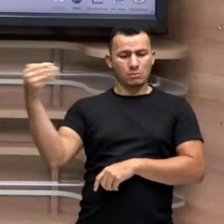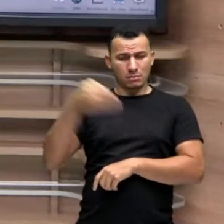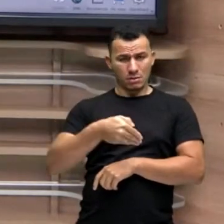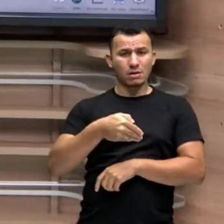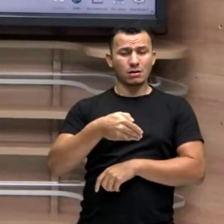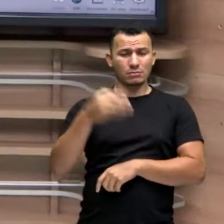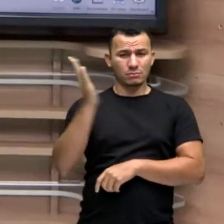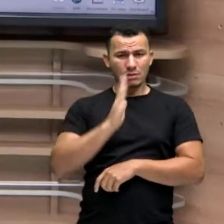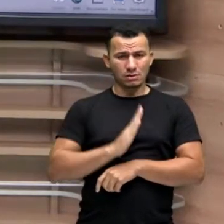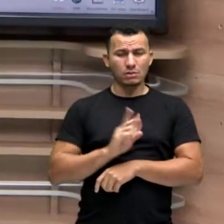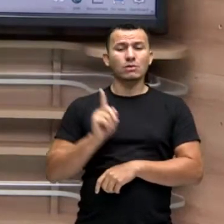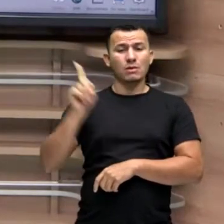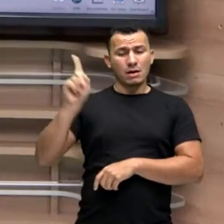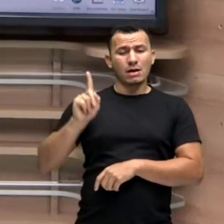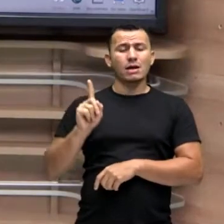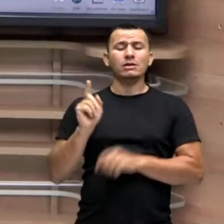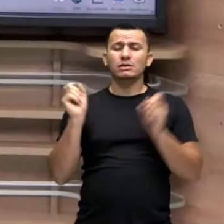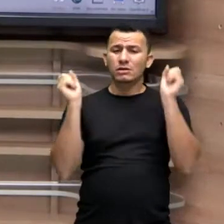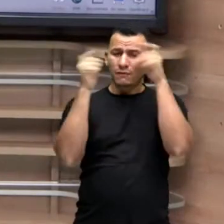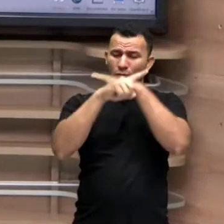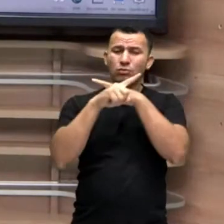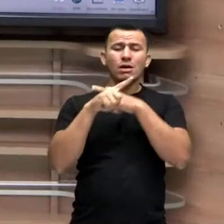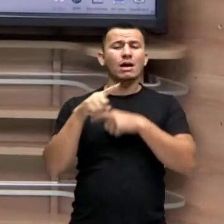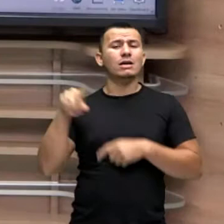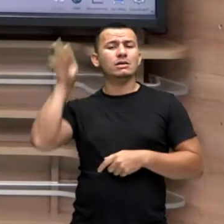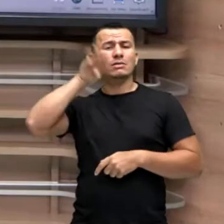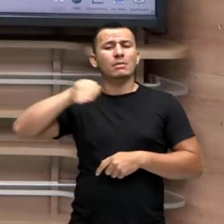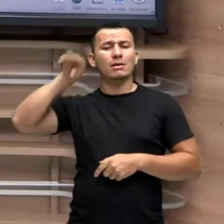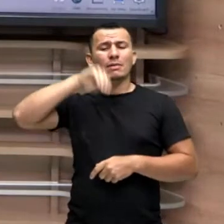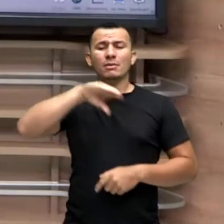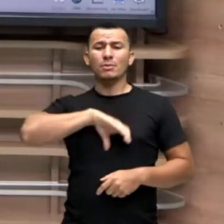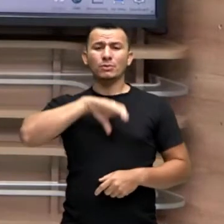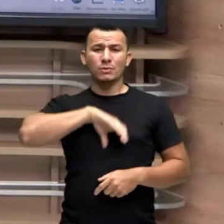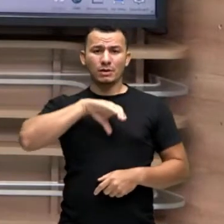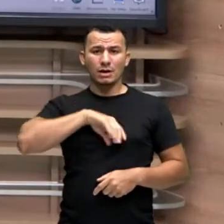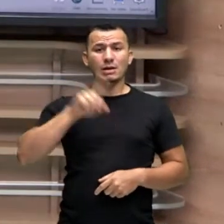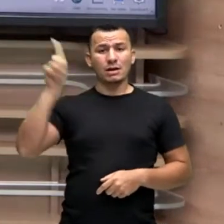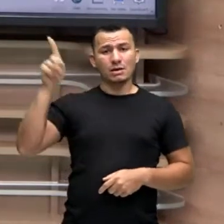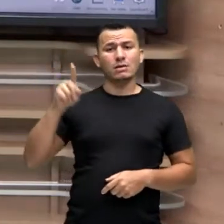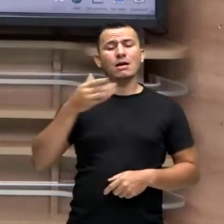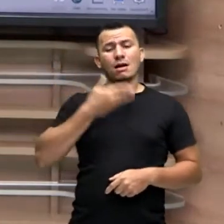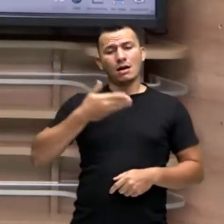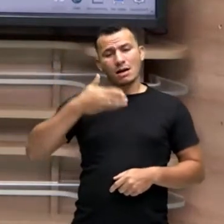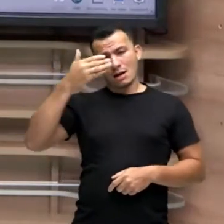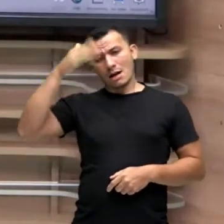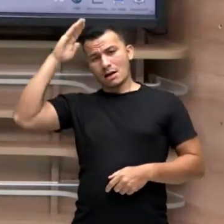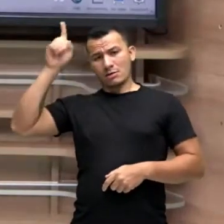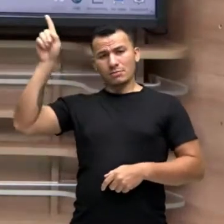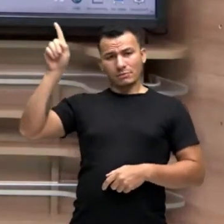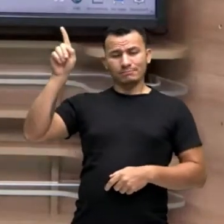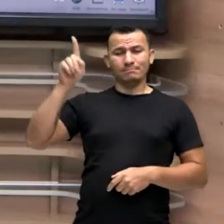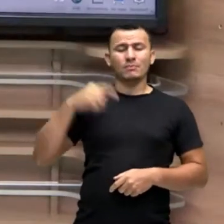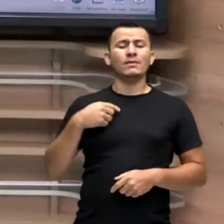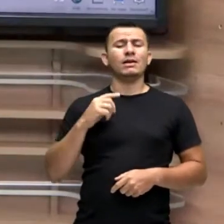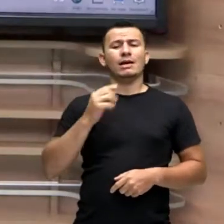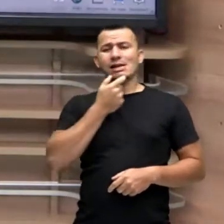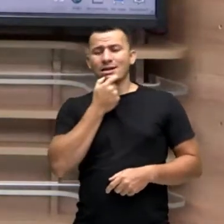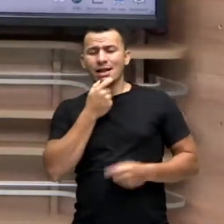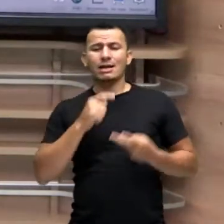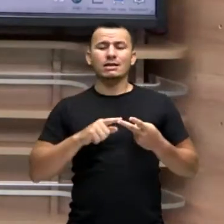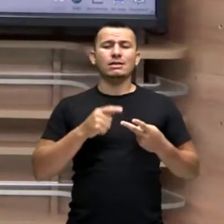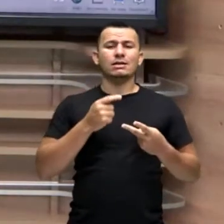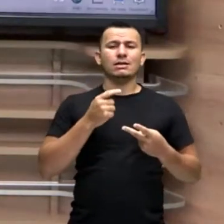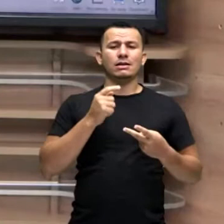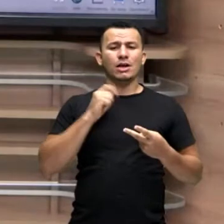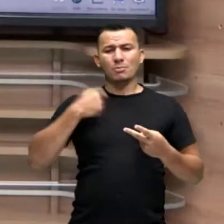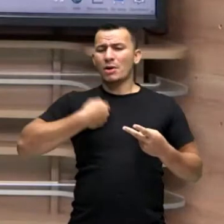ele tinha muita dificuldade para sempre de falar português eu só sabia falar ali não falava nem inglês nem espanhol fala árabe